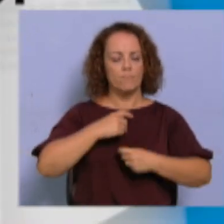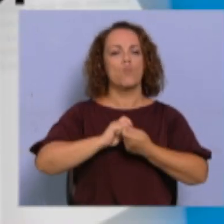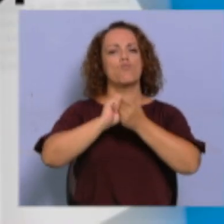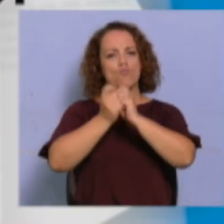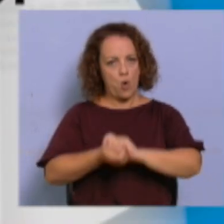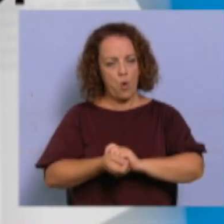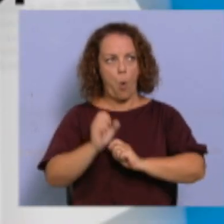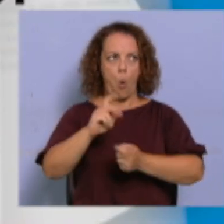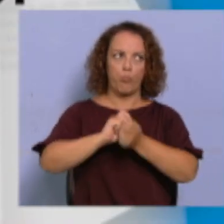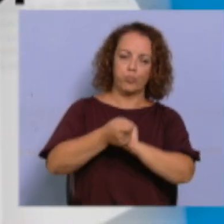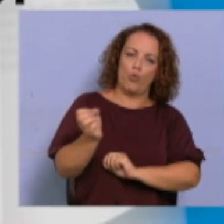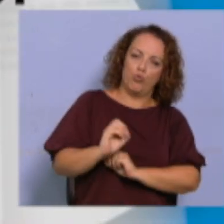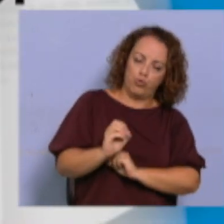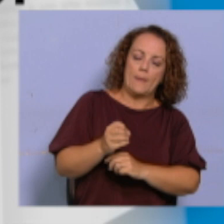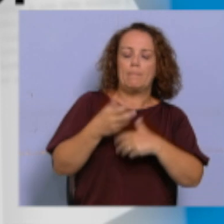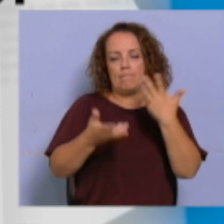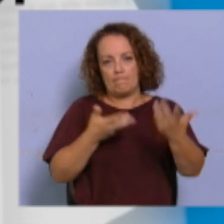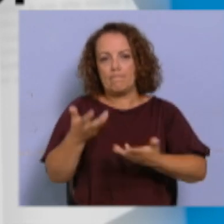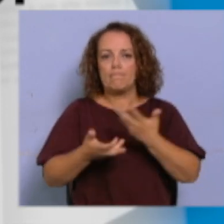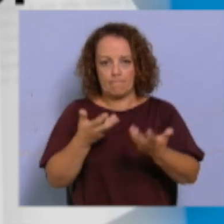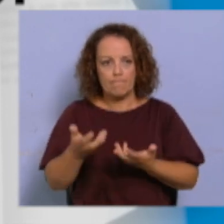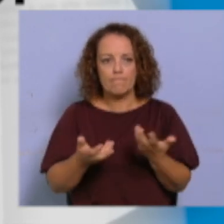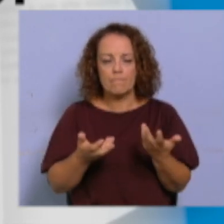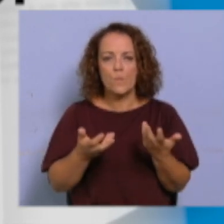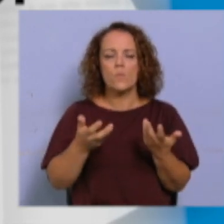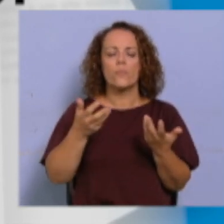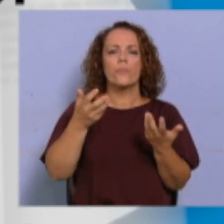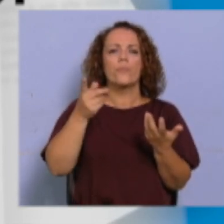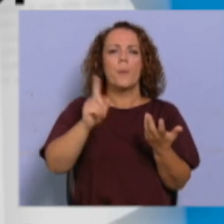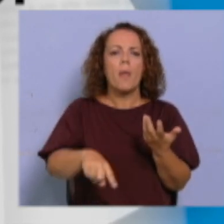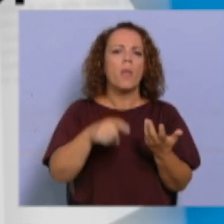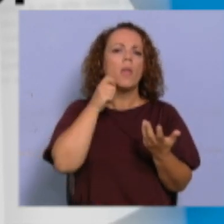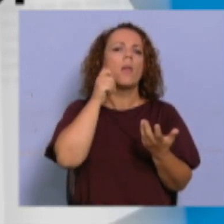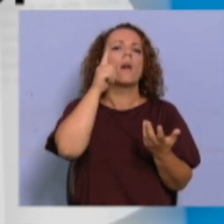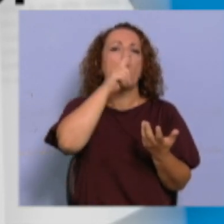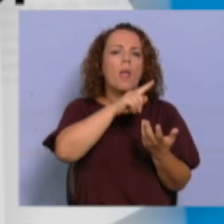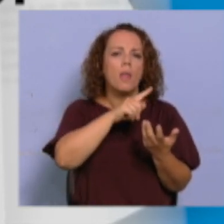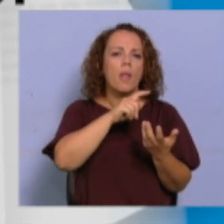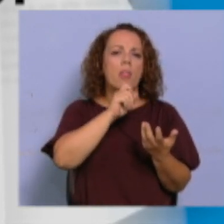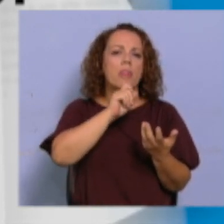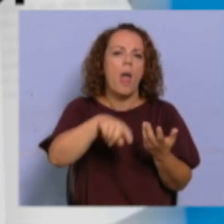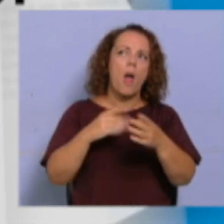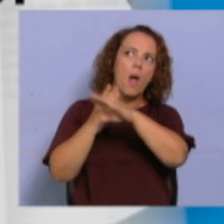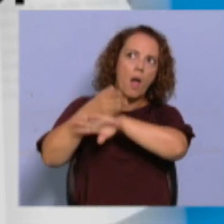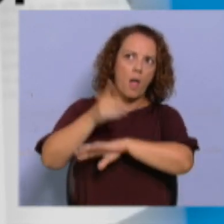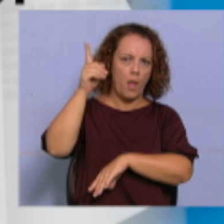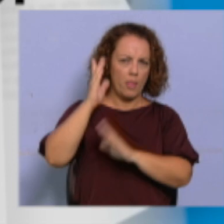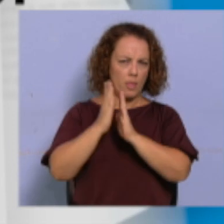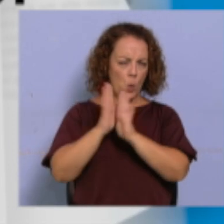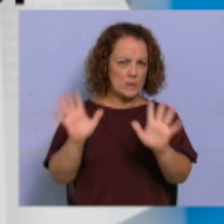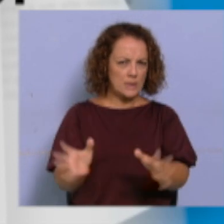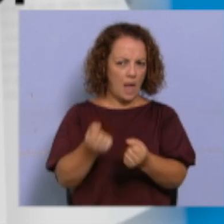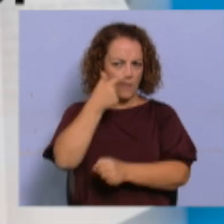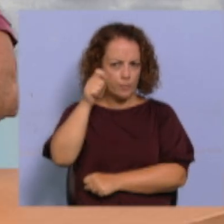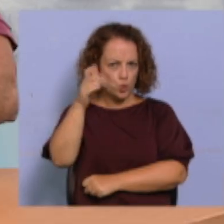de se converter, enfim, bom. E, portanto, quem é que tem acesso à salvação de Deus? Deus salva o justo ou não? Bom,